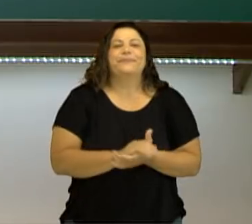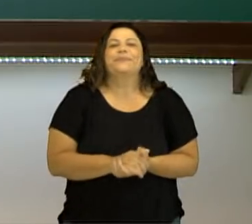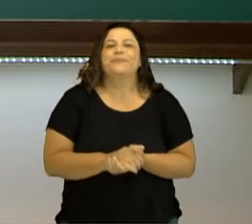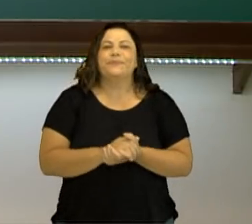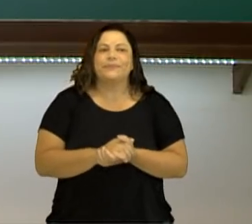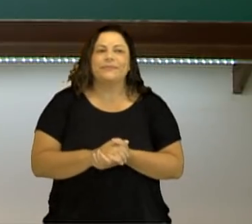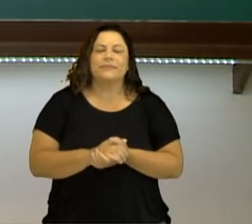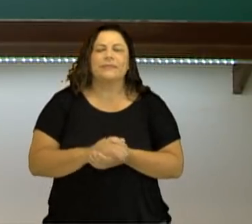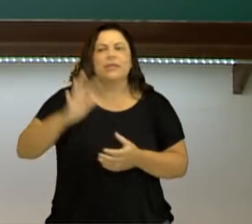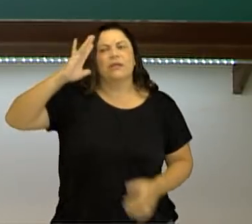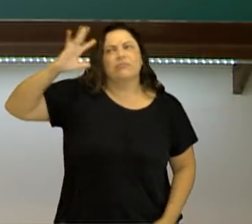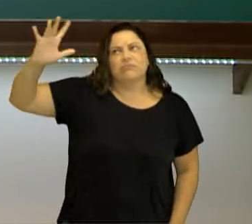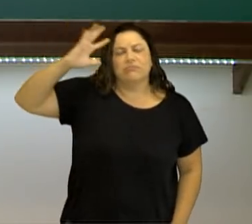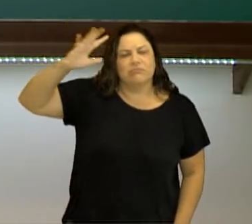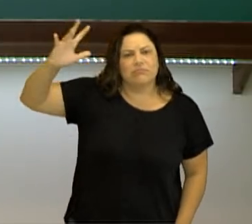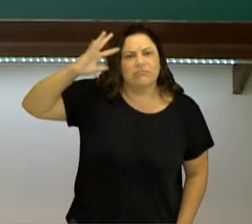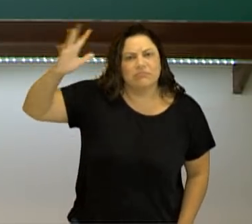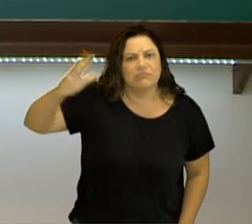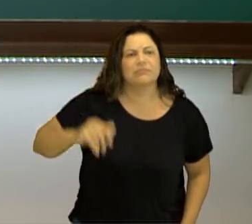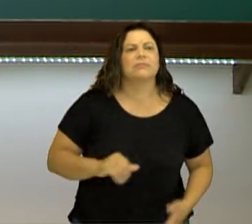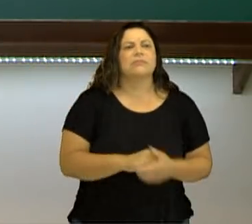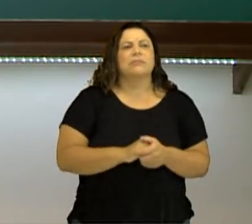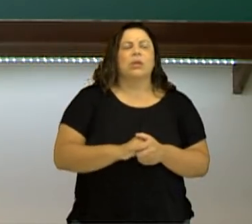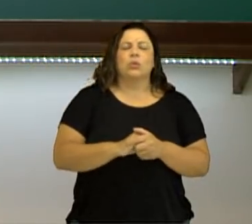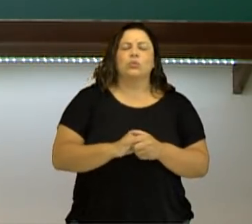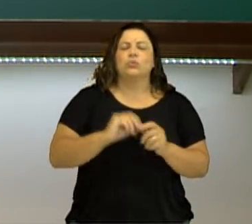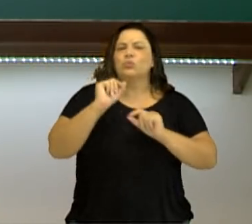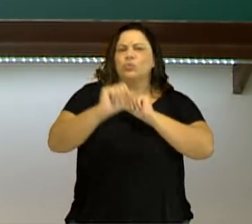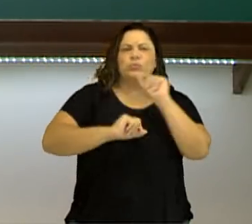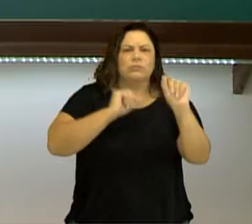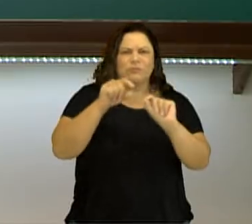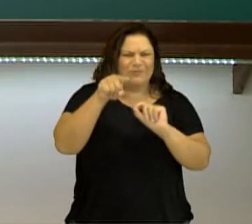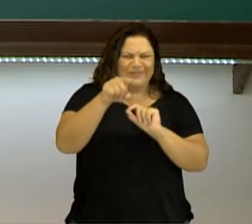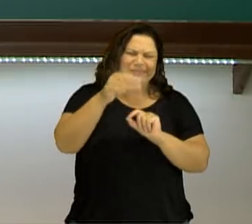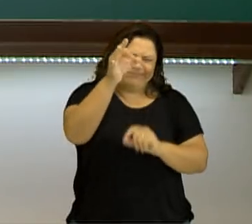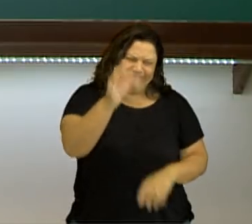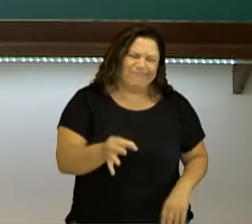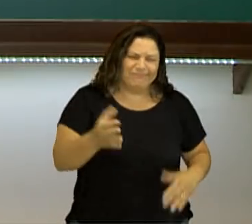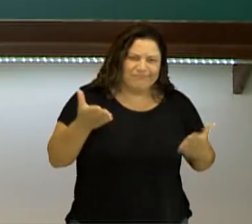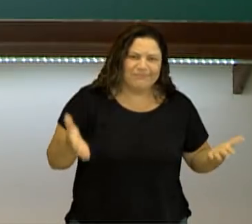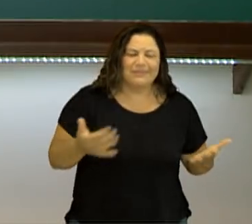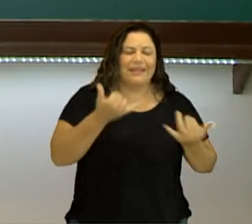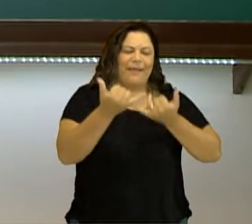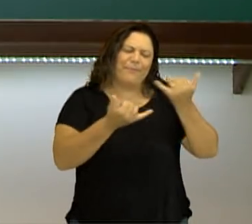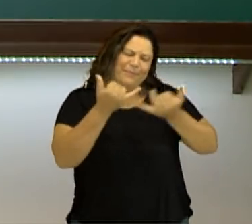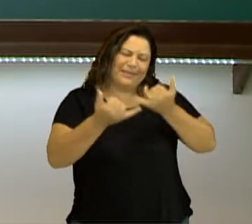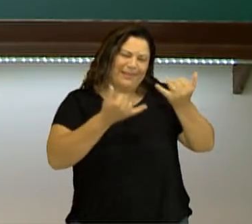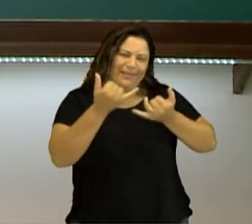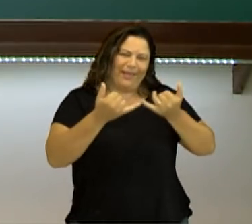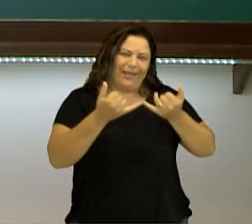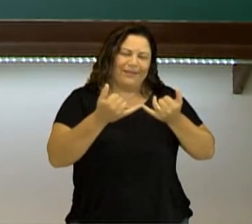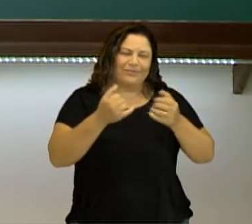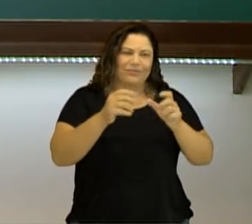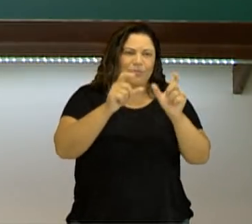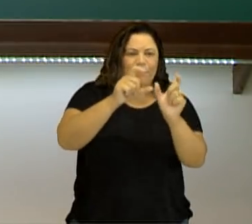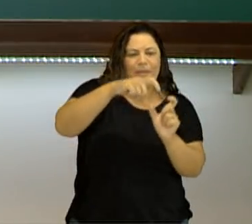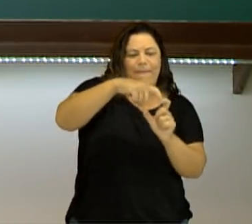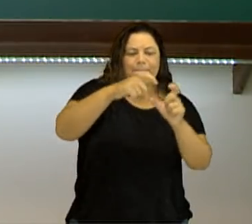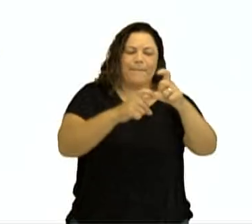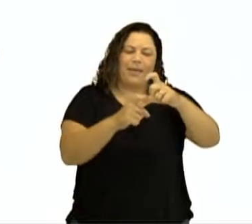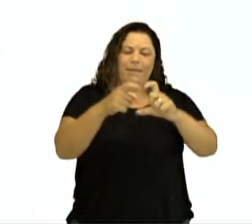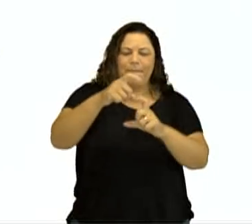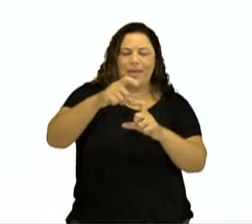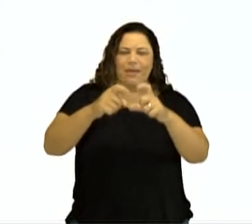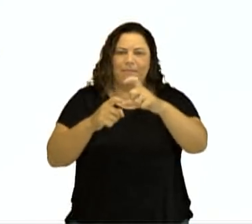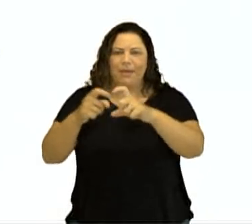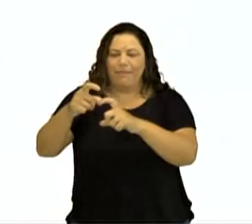fazendo uma reflexão com vocês sobre a imagem. Vocês com certeza já devem ter brincado de quebra-cabeça, né? Quebra-cabeça, quando